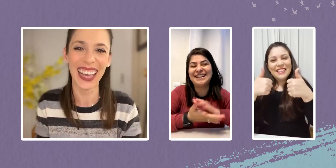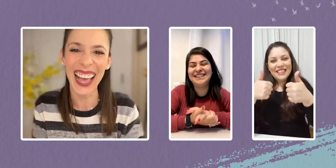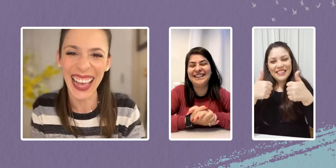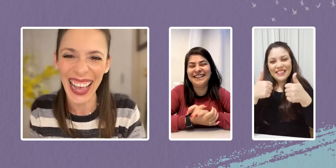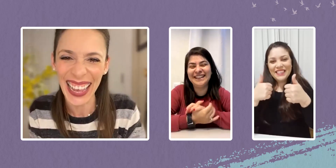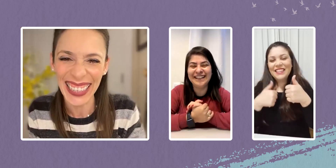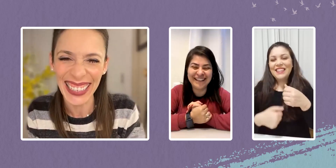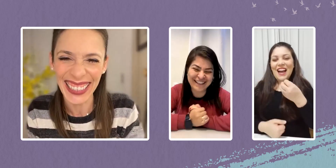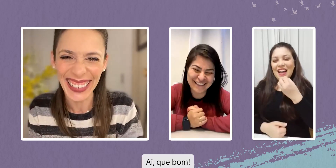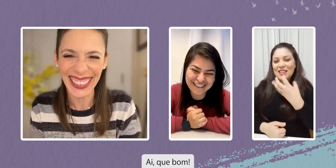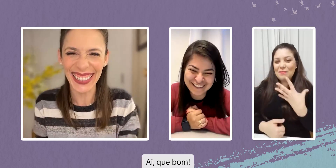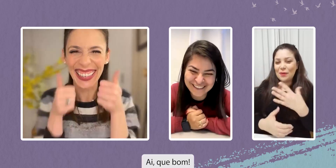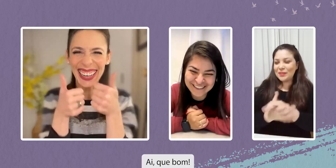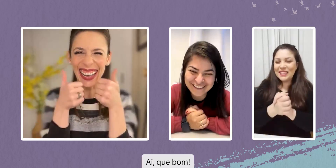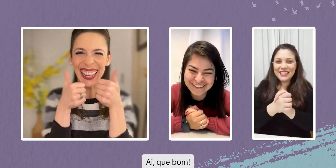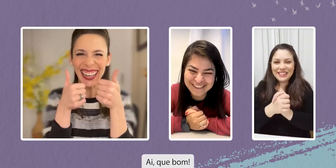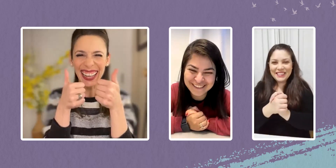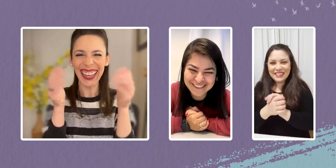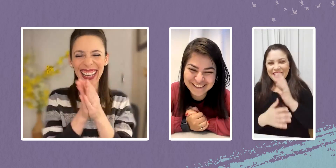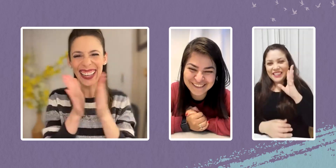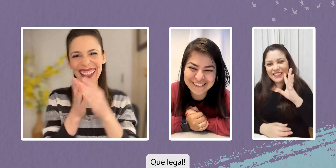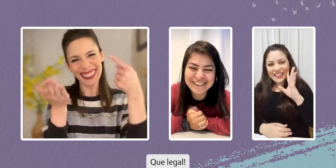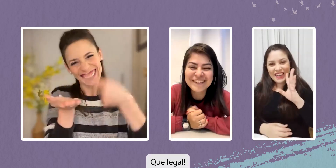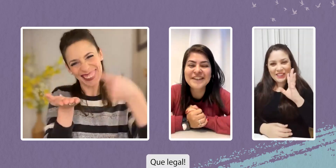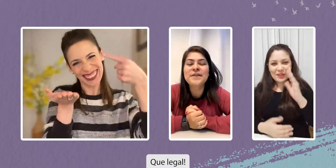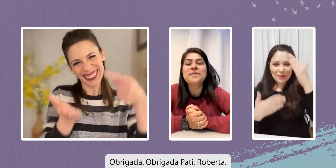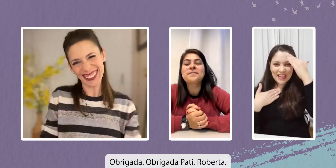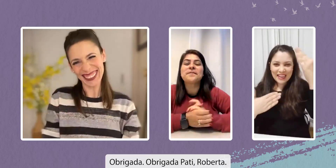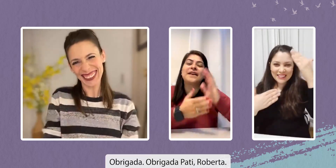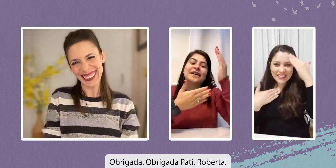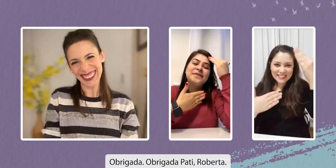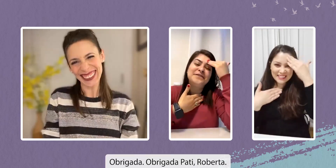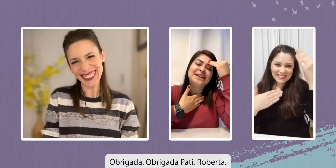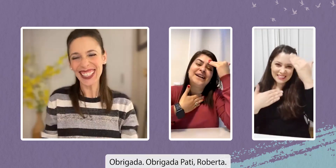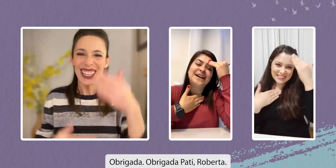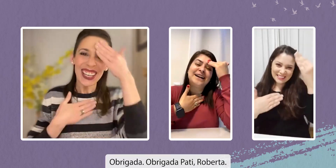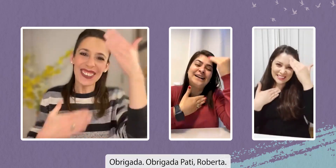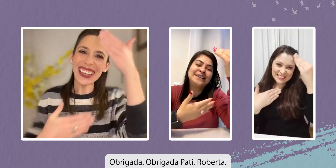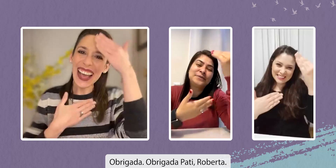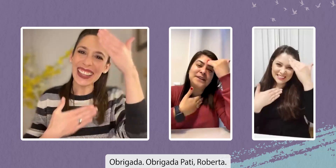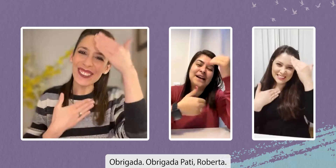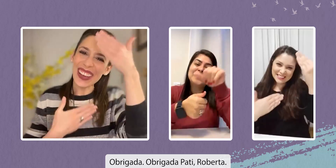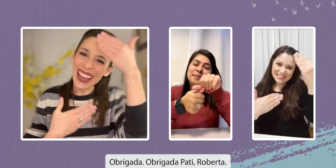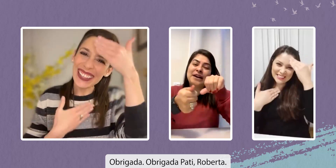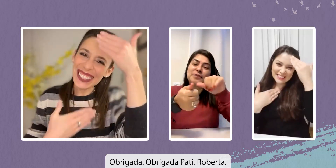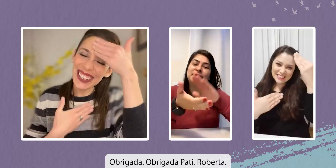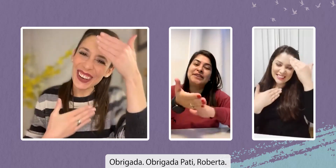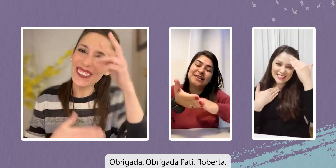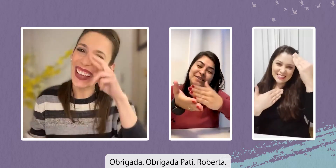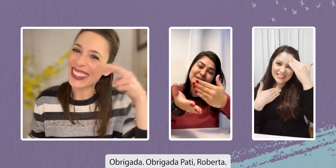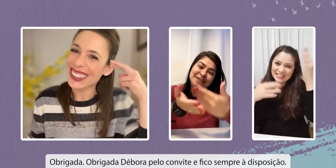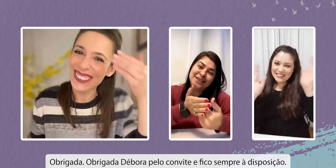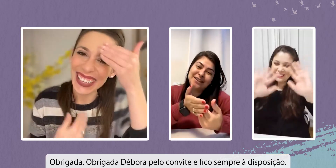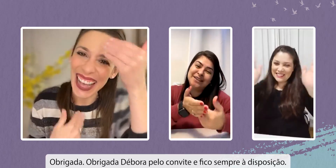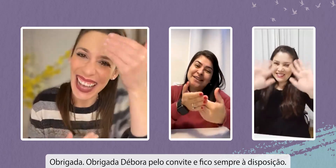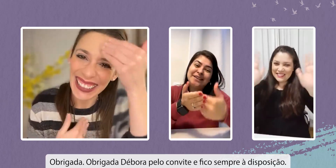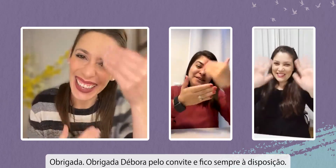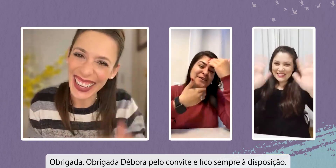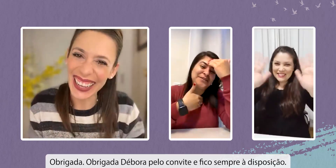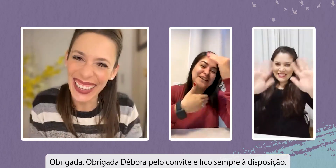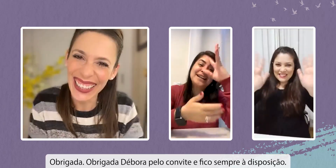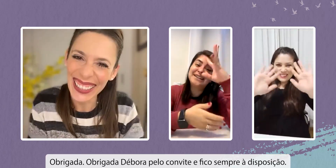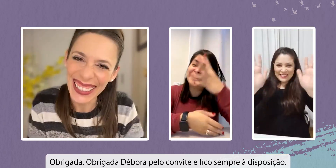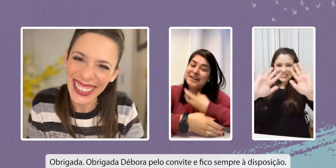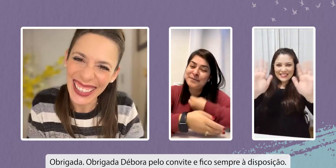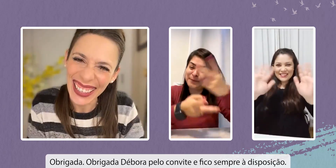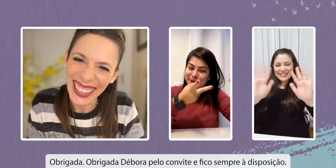leve. Ai, que bom. Legal, obrigada. Obrigada, Paty, Roberta,